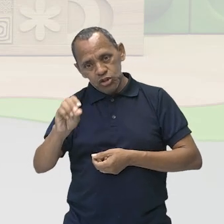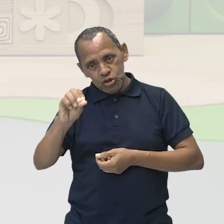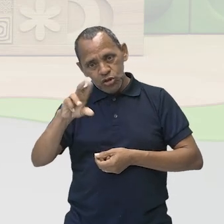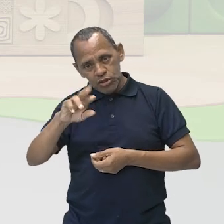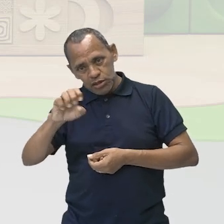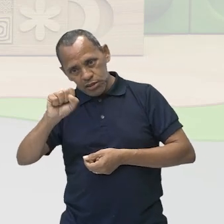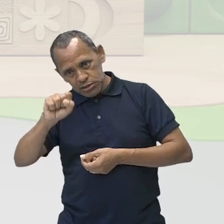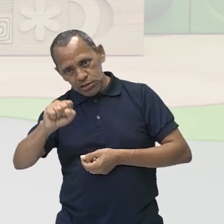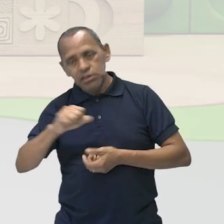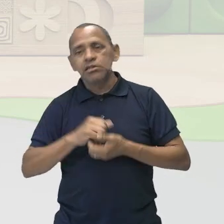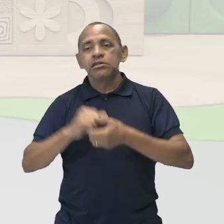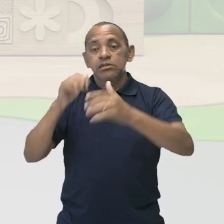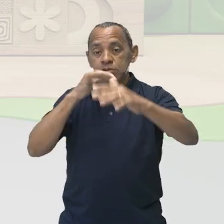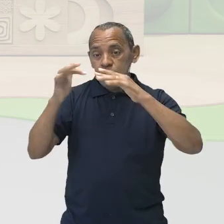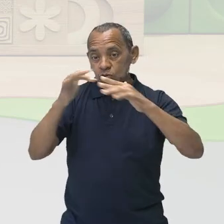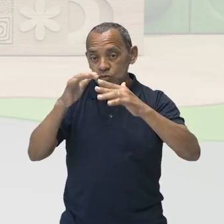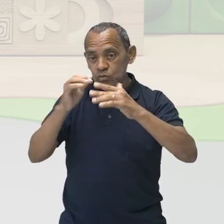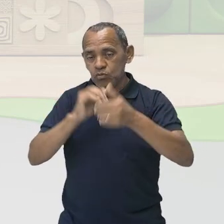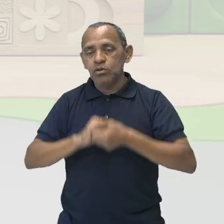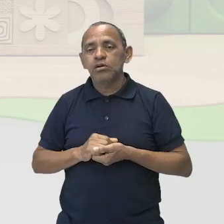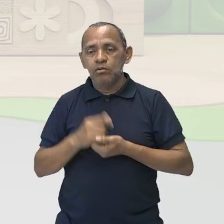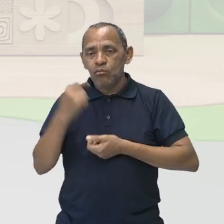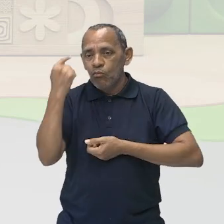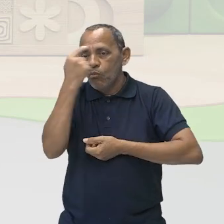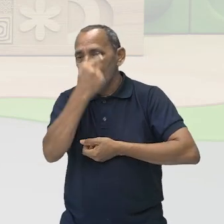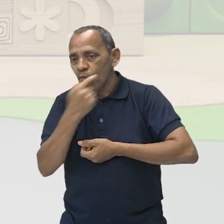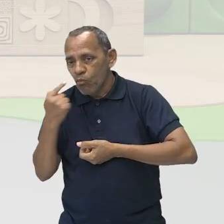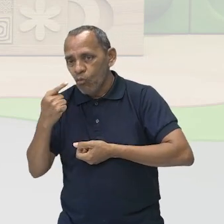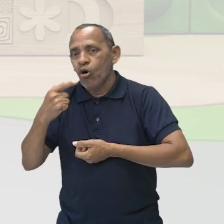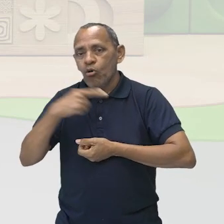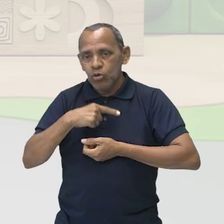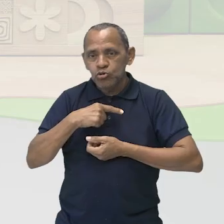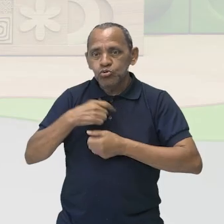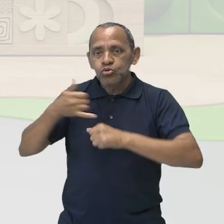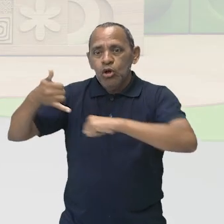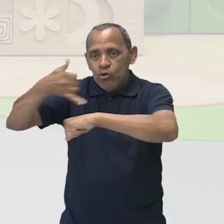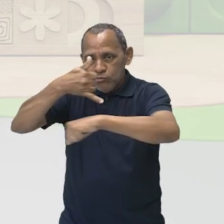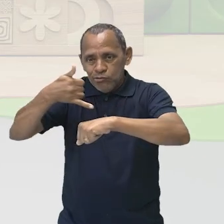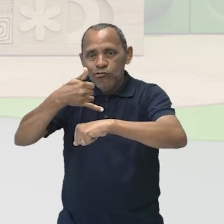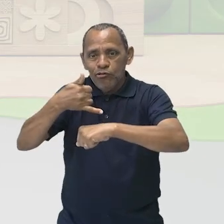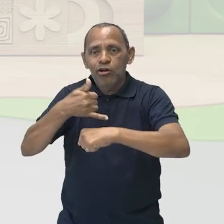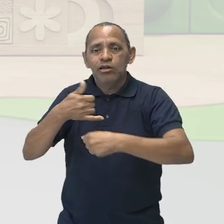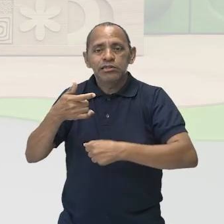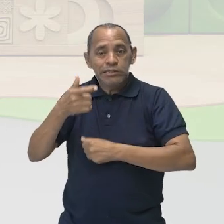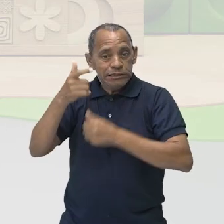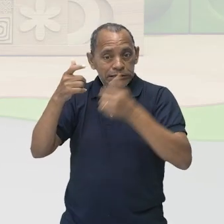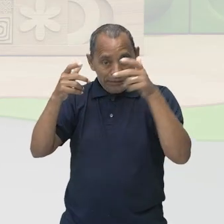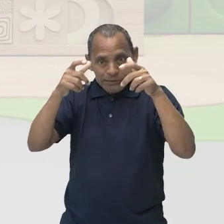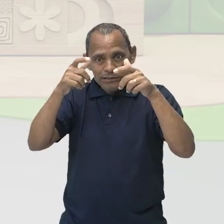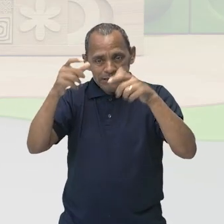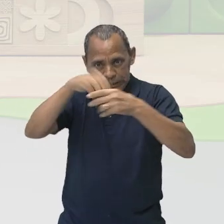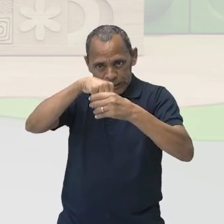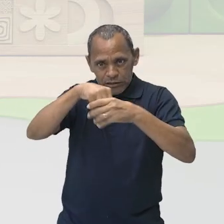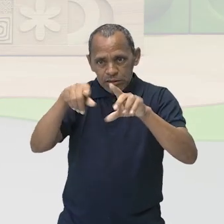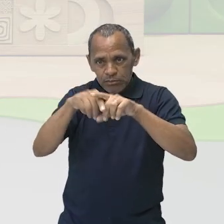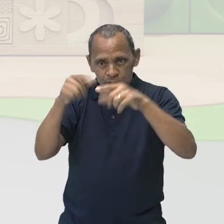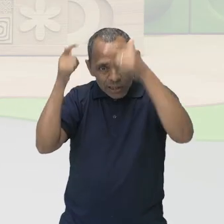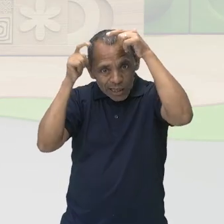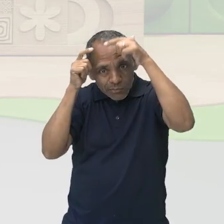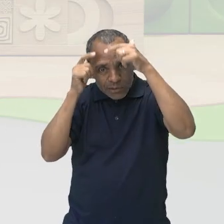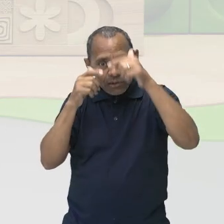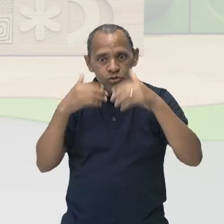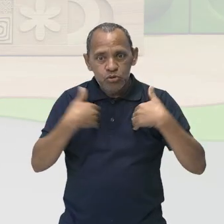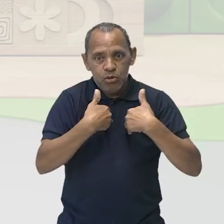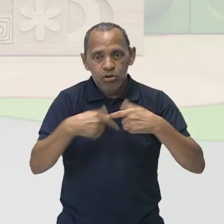Essas vibrações passam pelo melão, que é uma estrutura gordurosa presente na cabeça do animal, que atua como uma lente acústica,